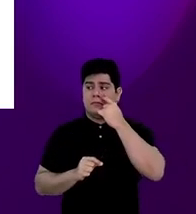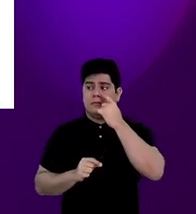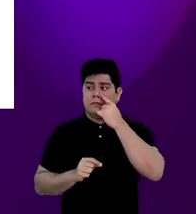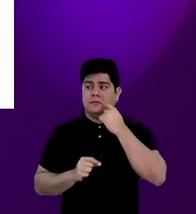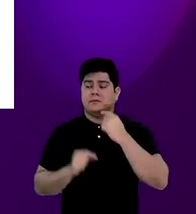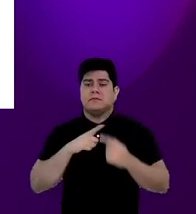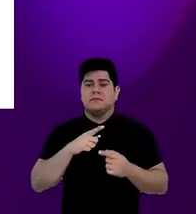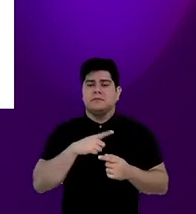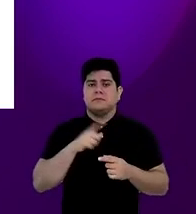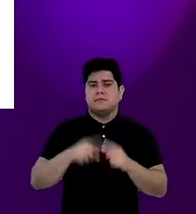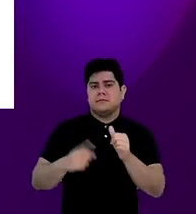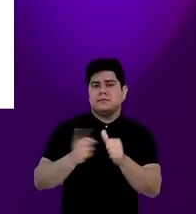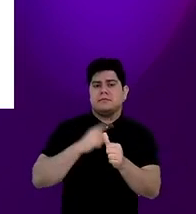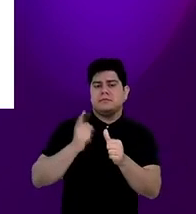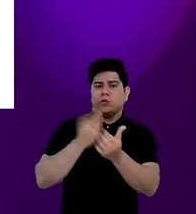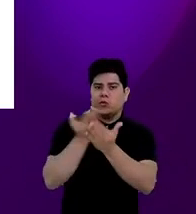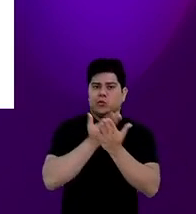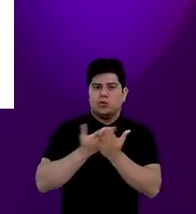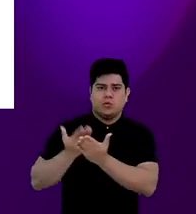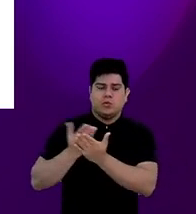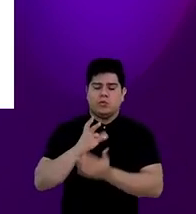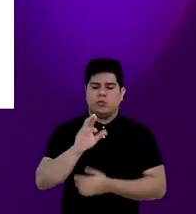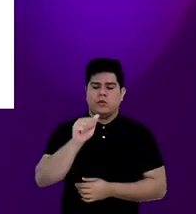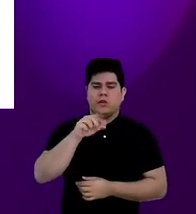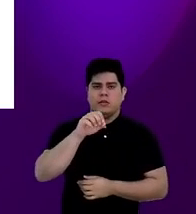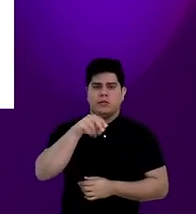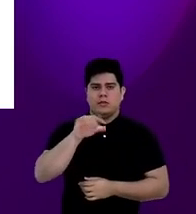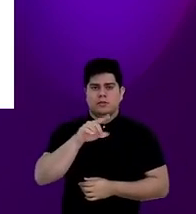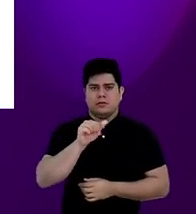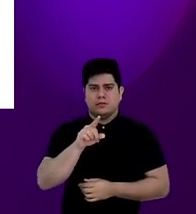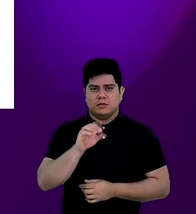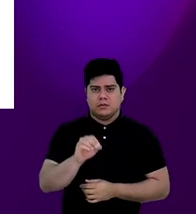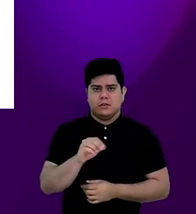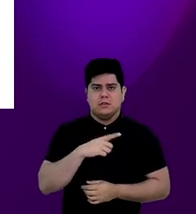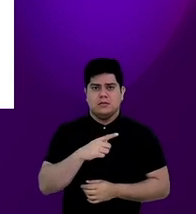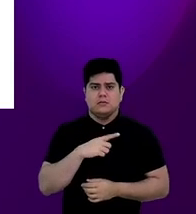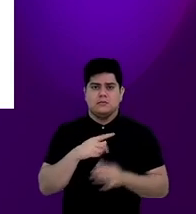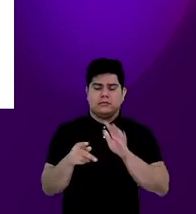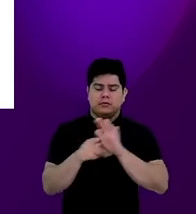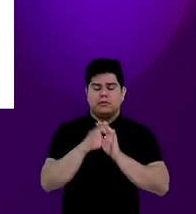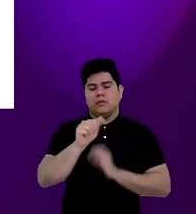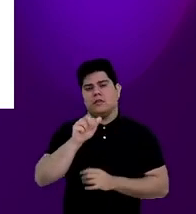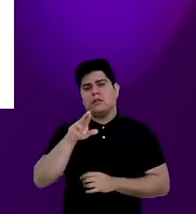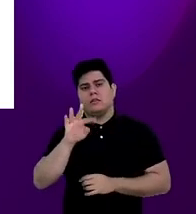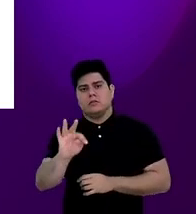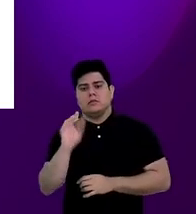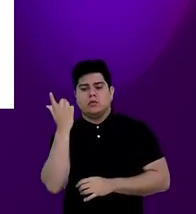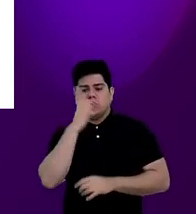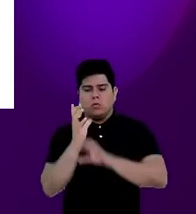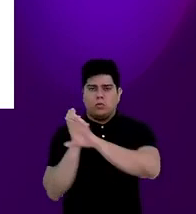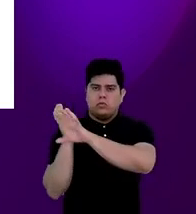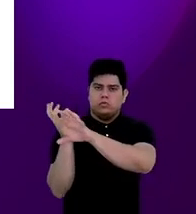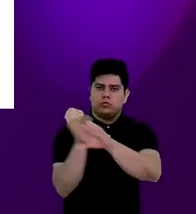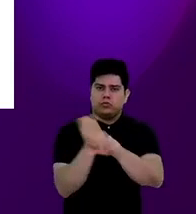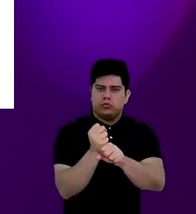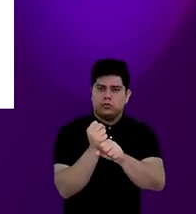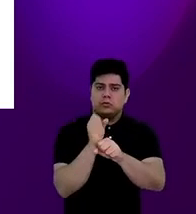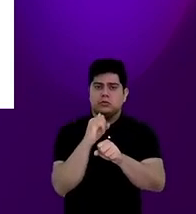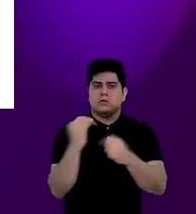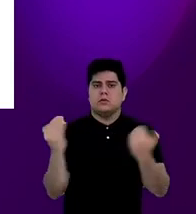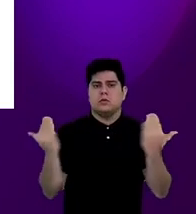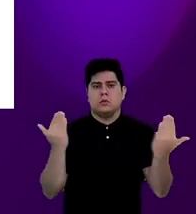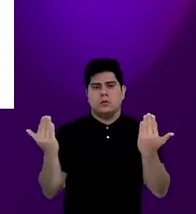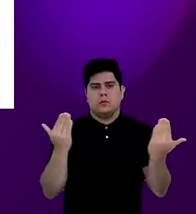que foi um primeiro estudo randomizado de CAR-T em mieloma, que você tem resultados. Se comparou